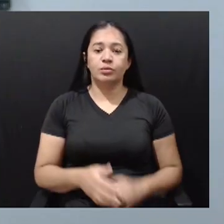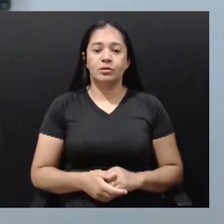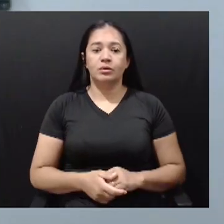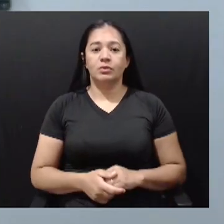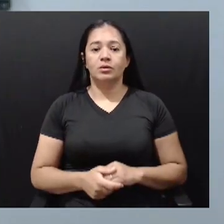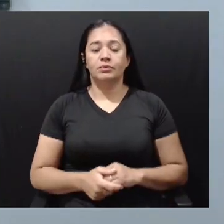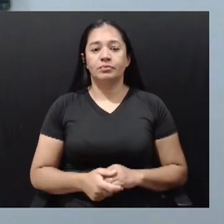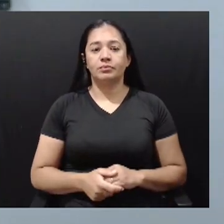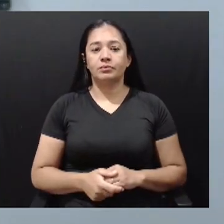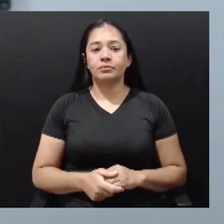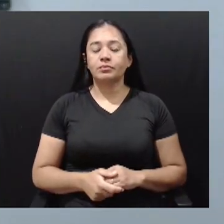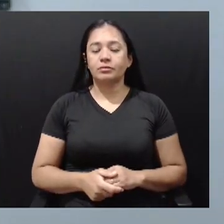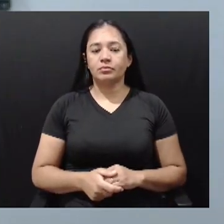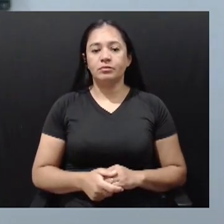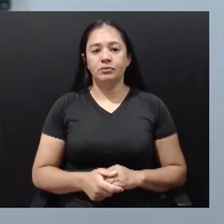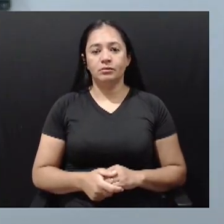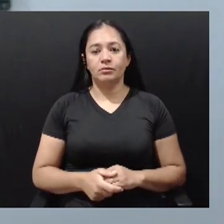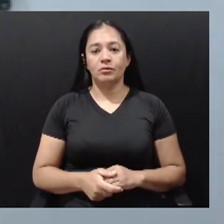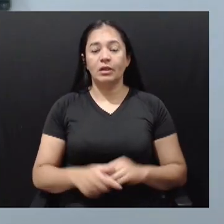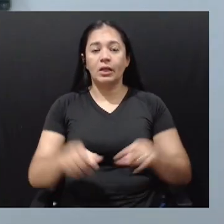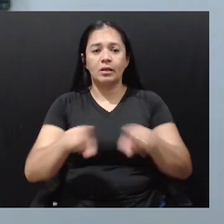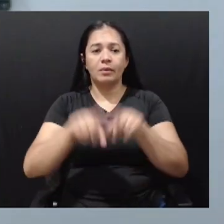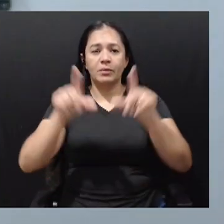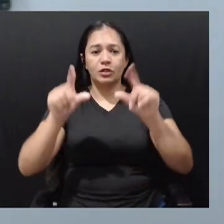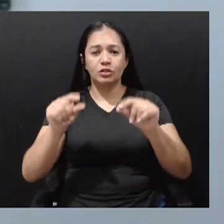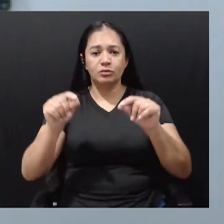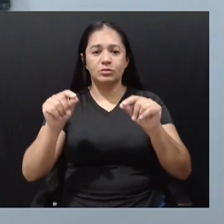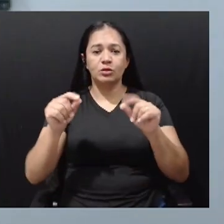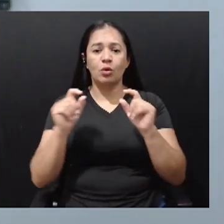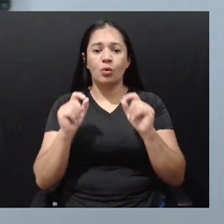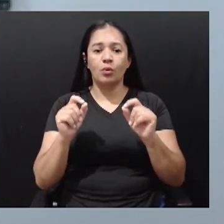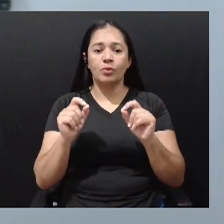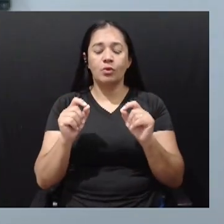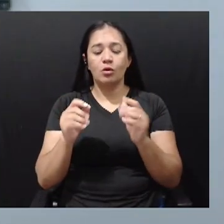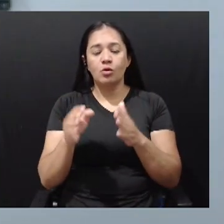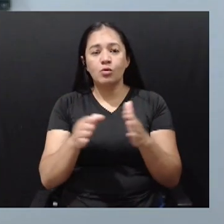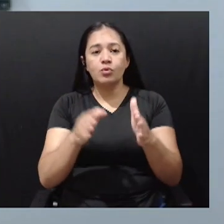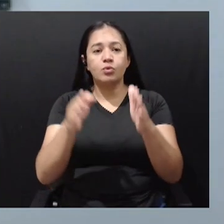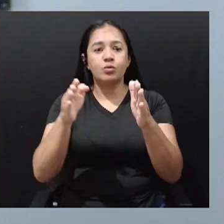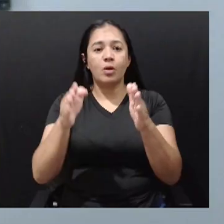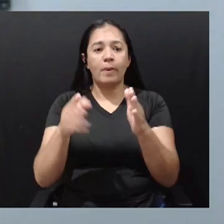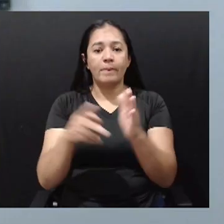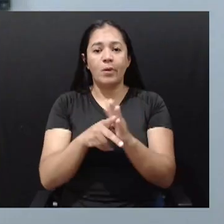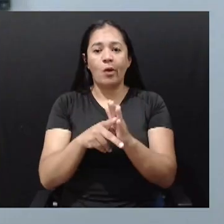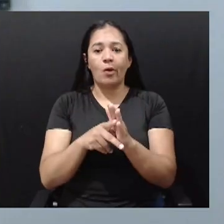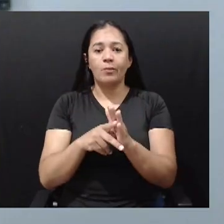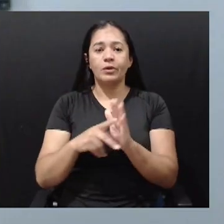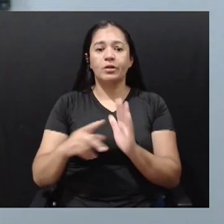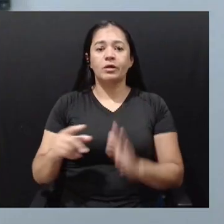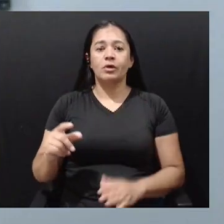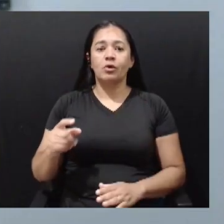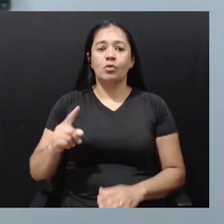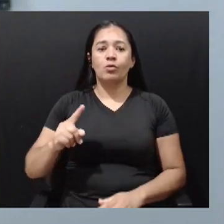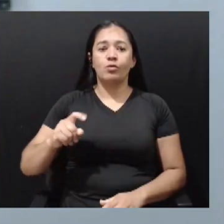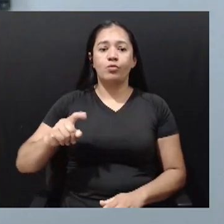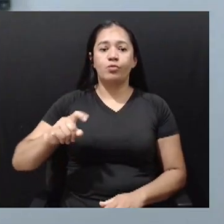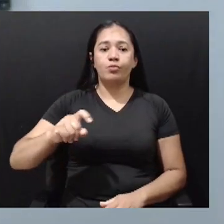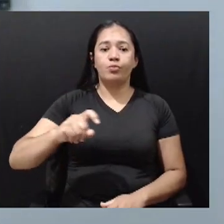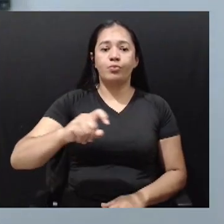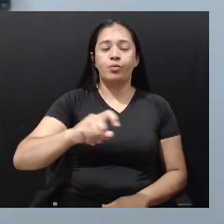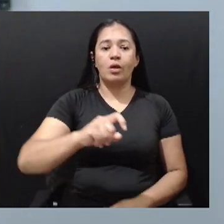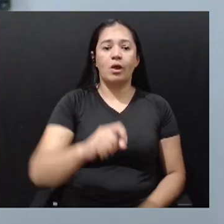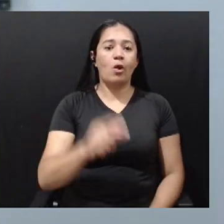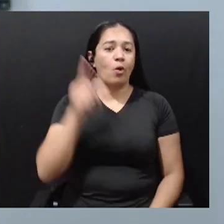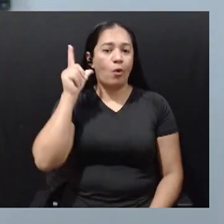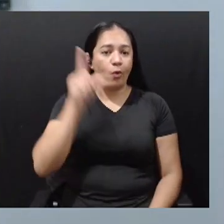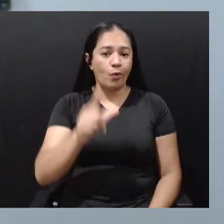diminuindo a implantação, o caminho que o espermatozoide ele alcança o ovócito secundário,